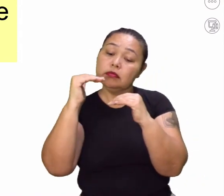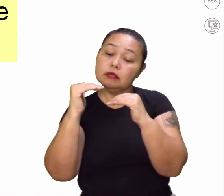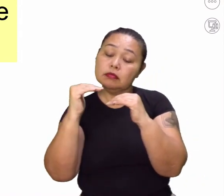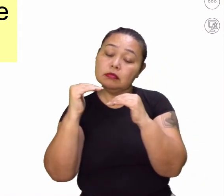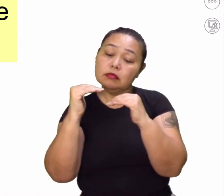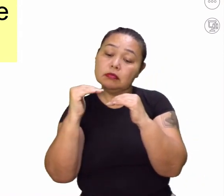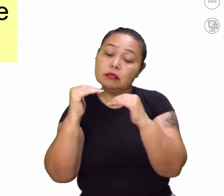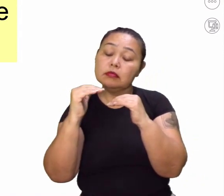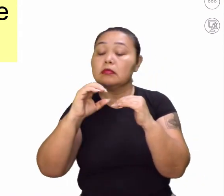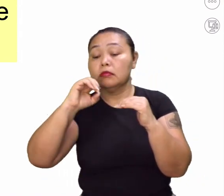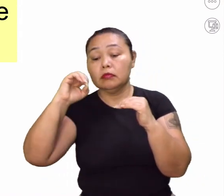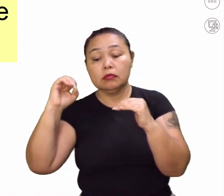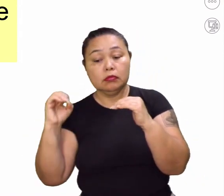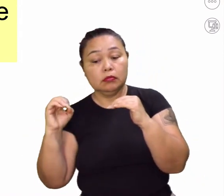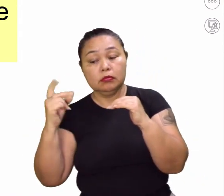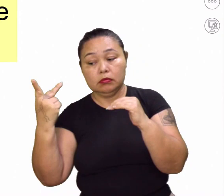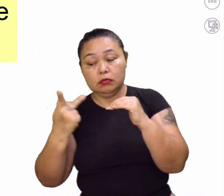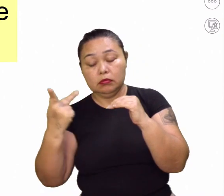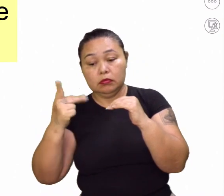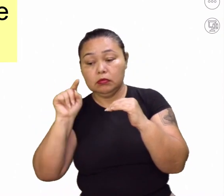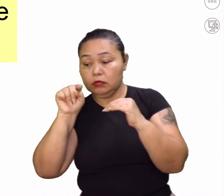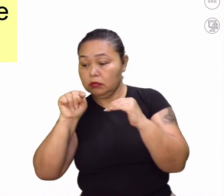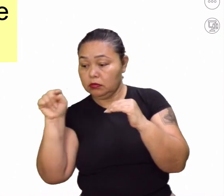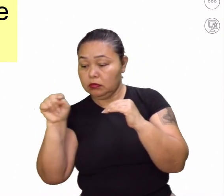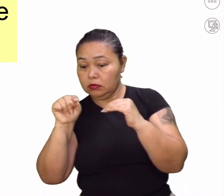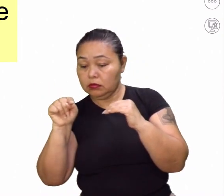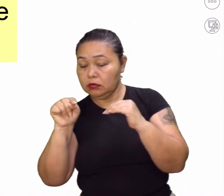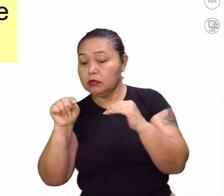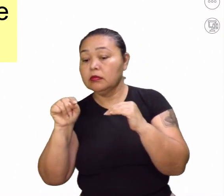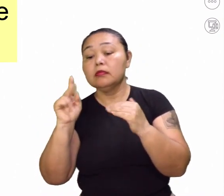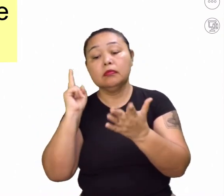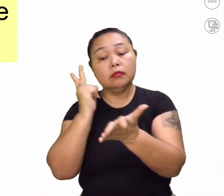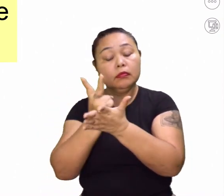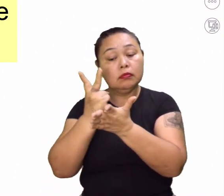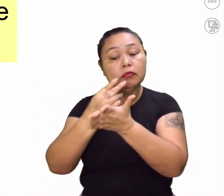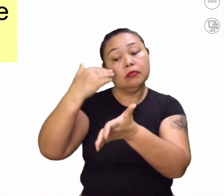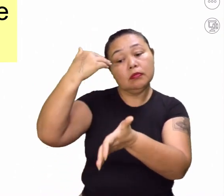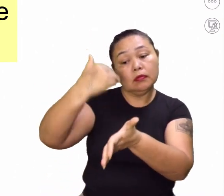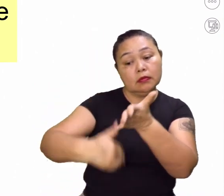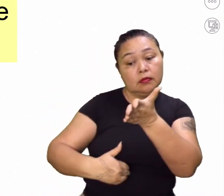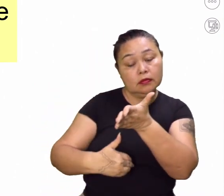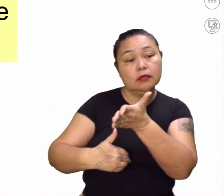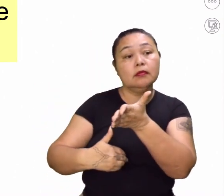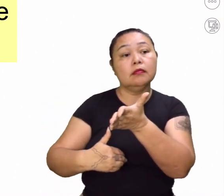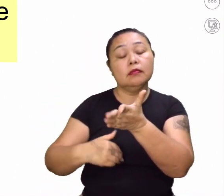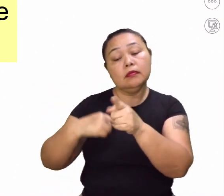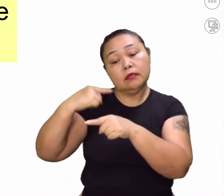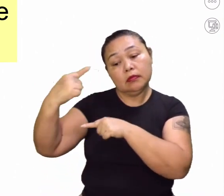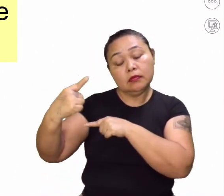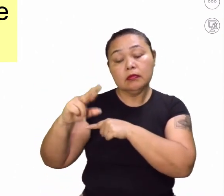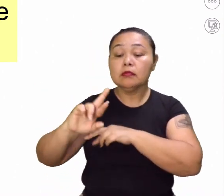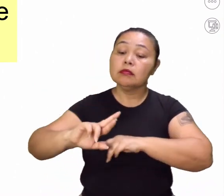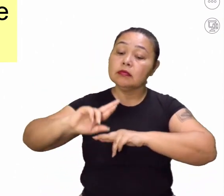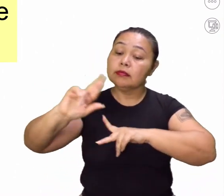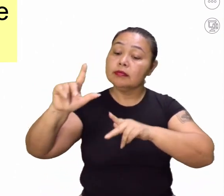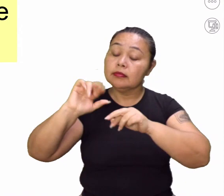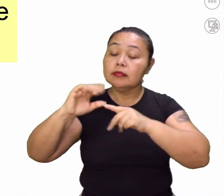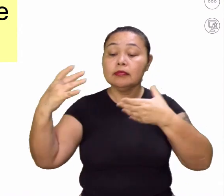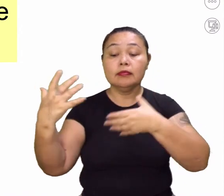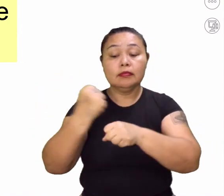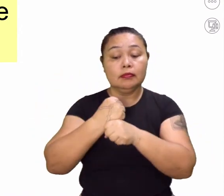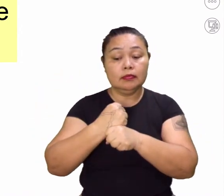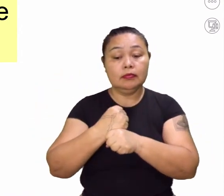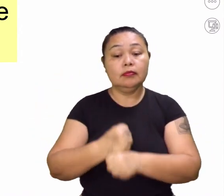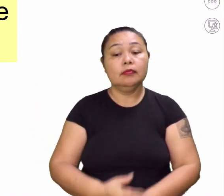hemisfério oeste, os 2 pontos, mesmo hemisfério, a gente vai subtrair. Em hemisfério diferente, a gente vai